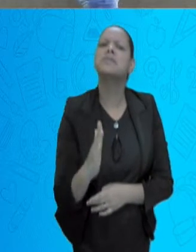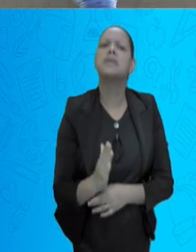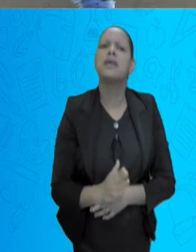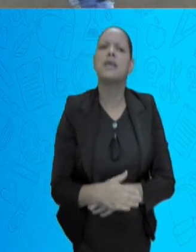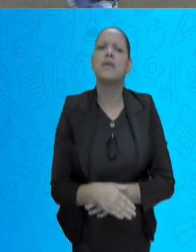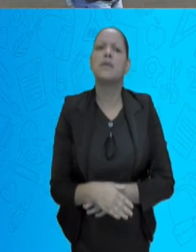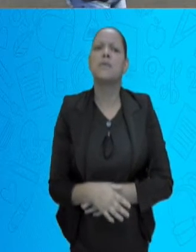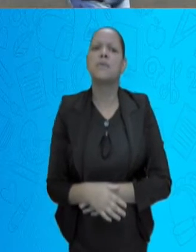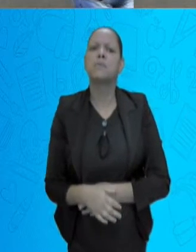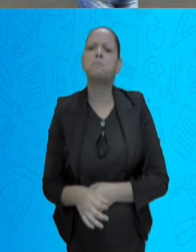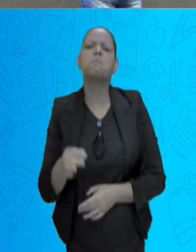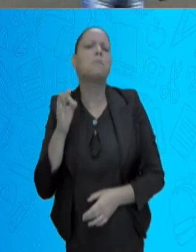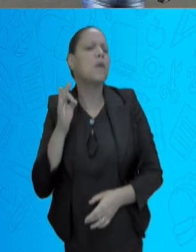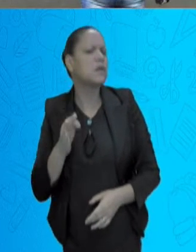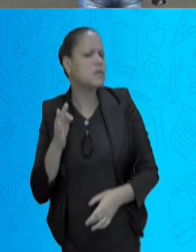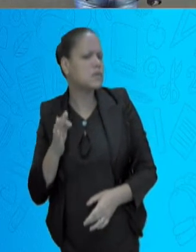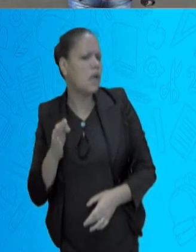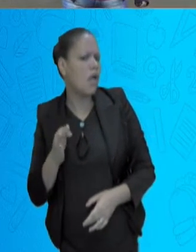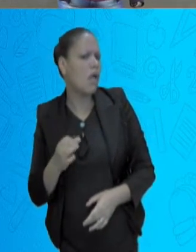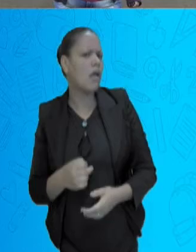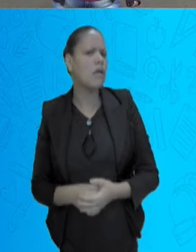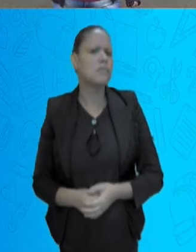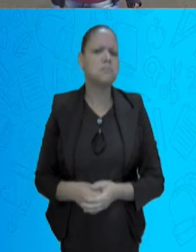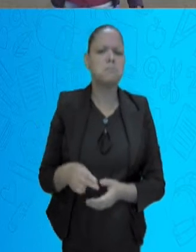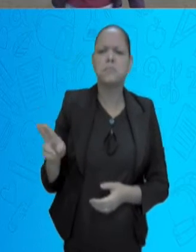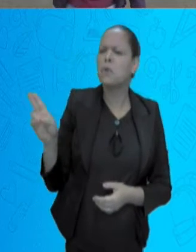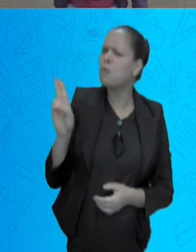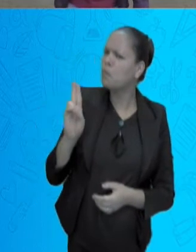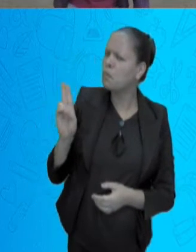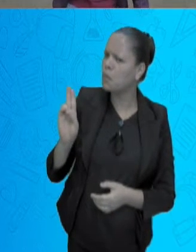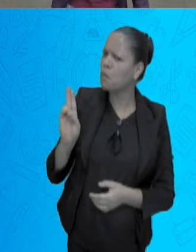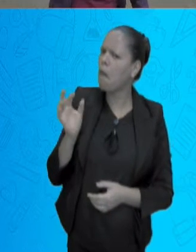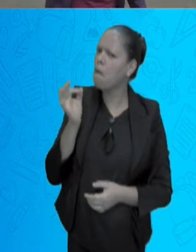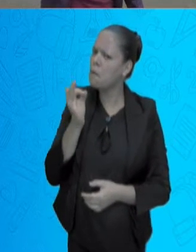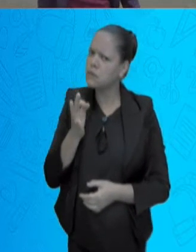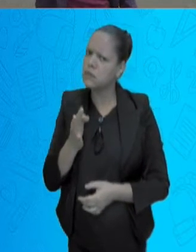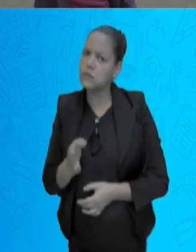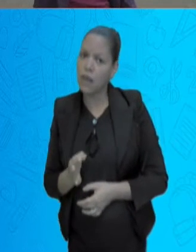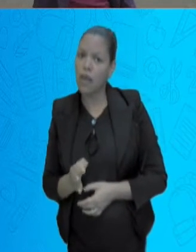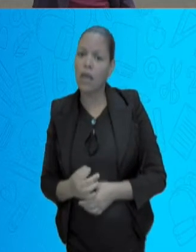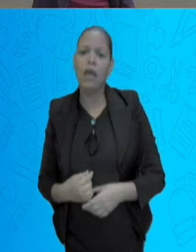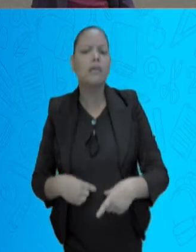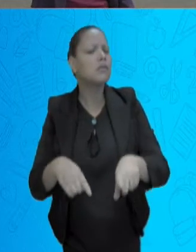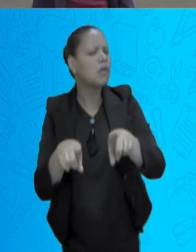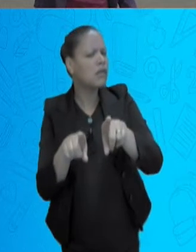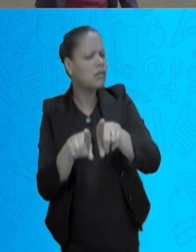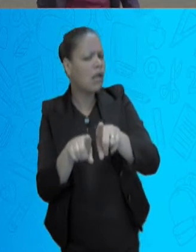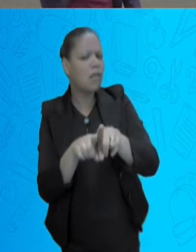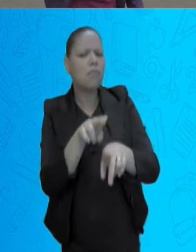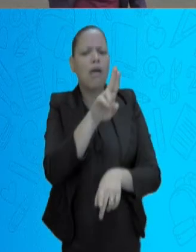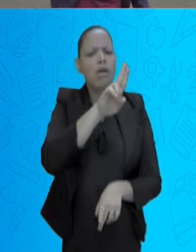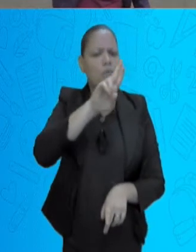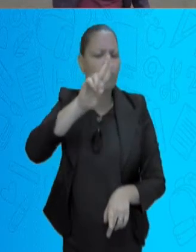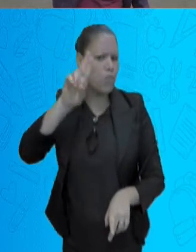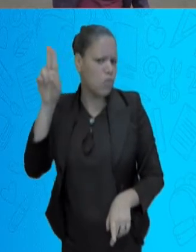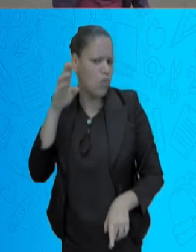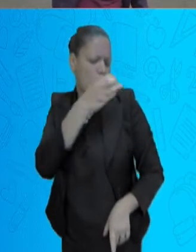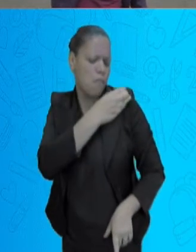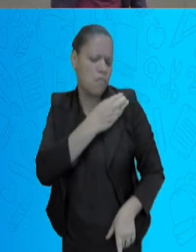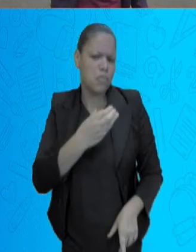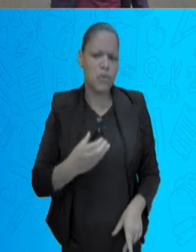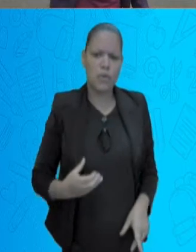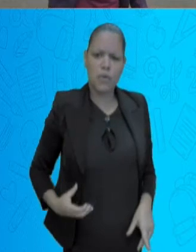de pessoa. Vamos relembrar também no nosso revisional o lead da notícia. O que é o lead